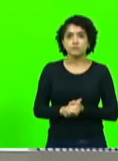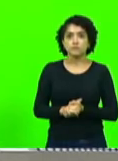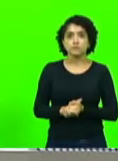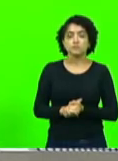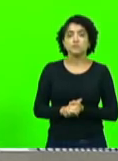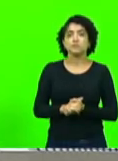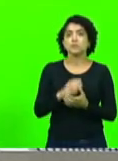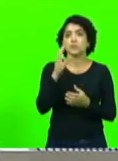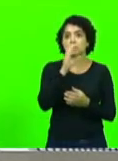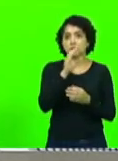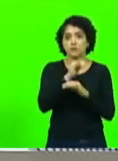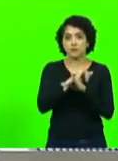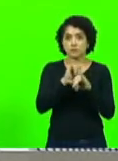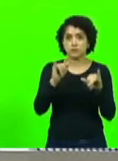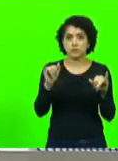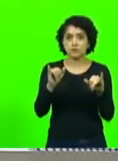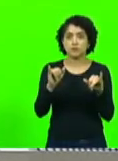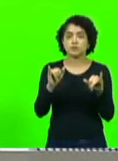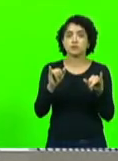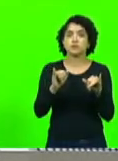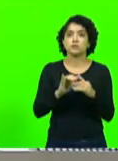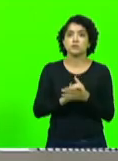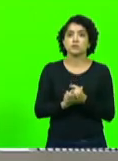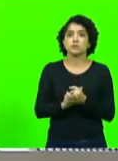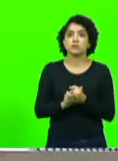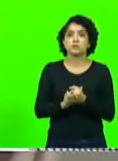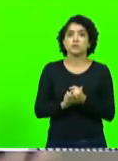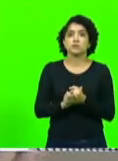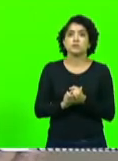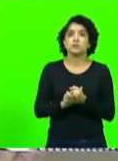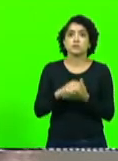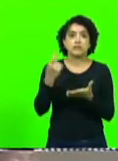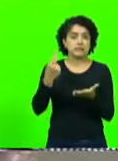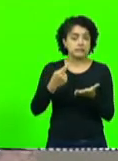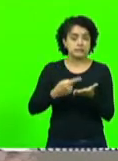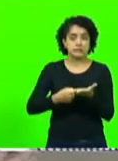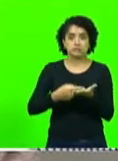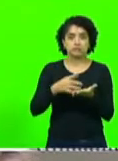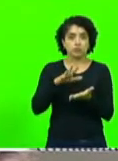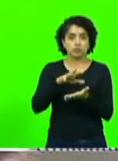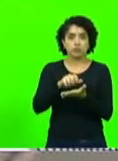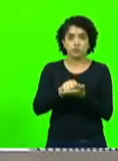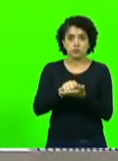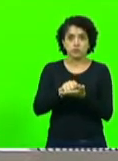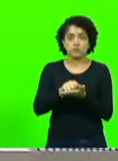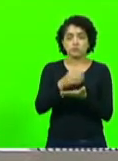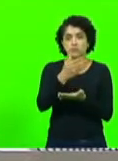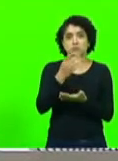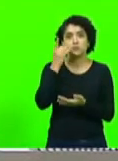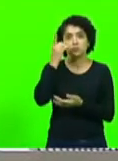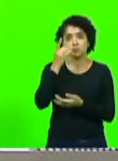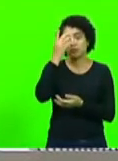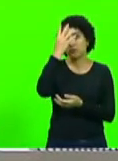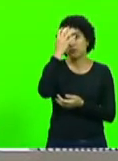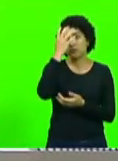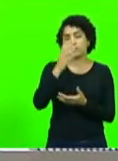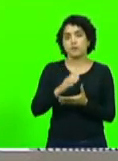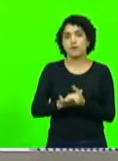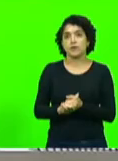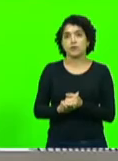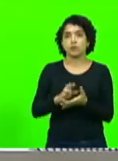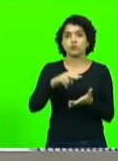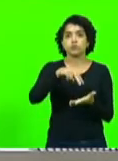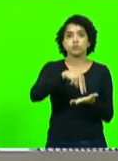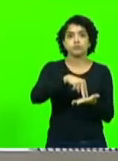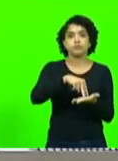Breves comunicações. Não temos oradores inscritos. Ó, deputado Ismael, Vossa Excelência